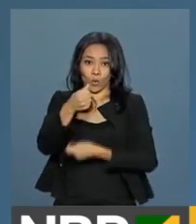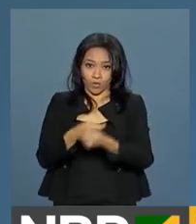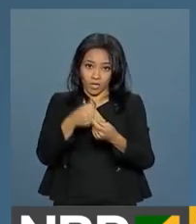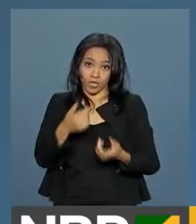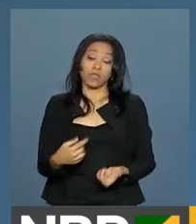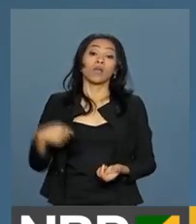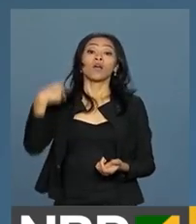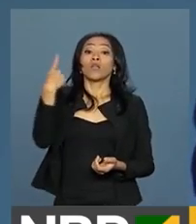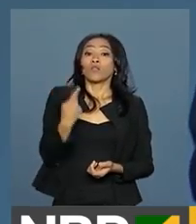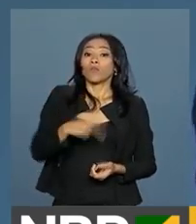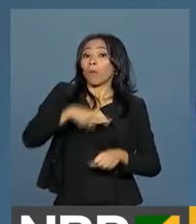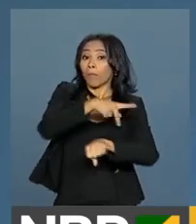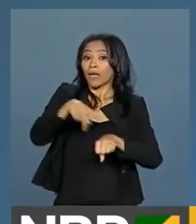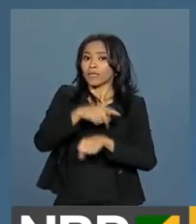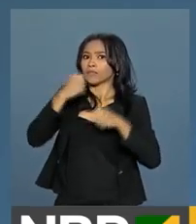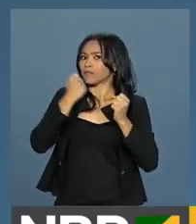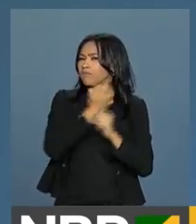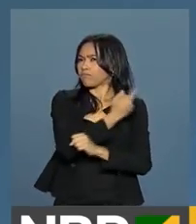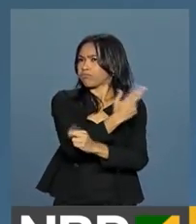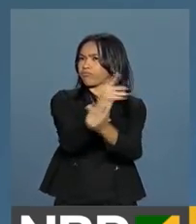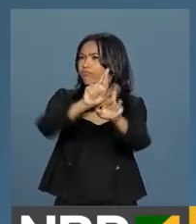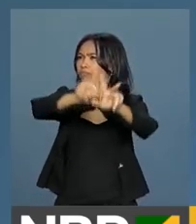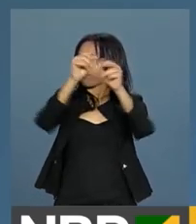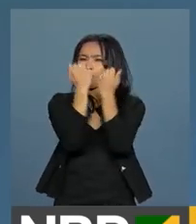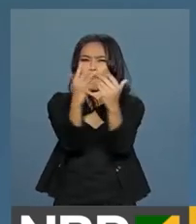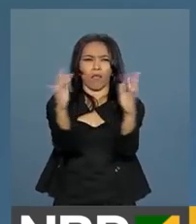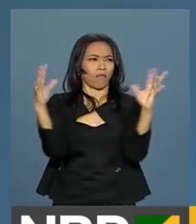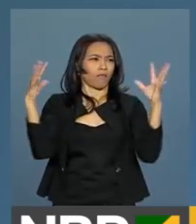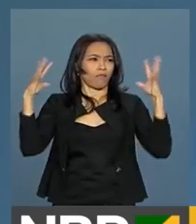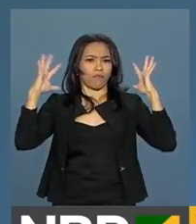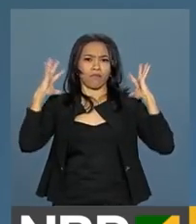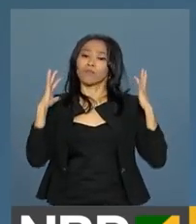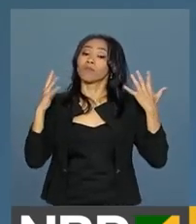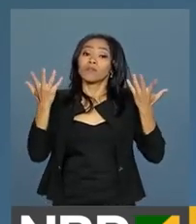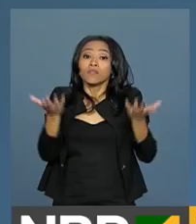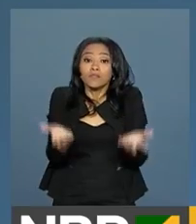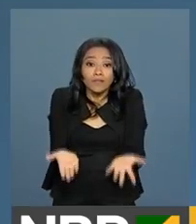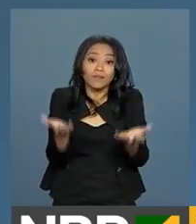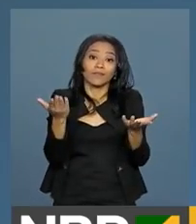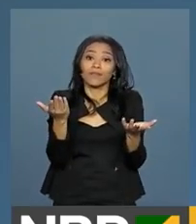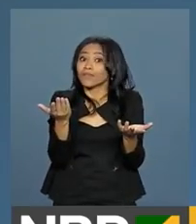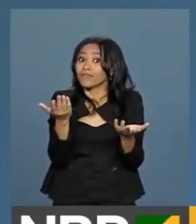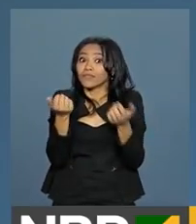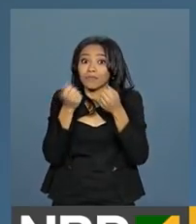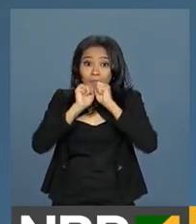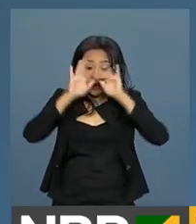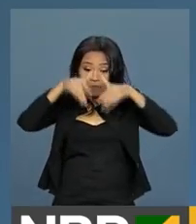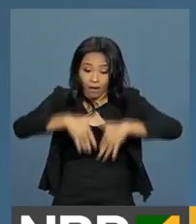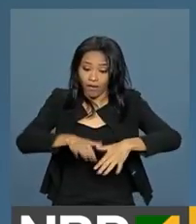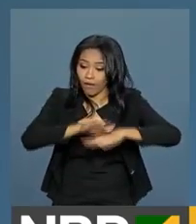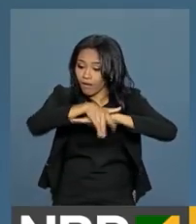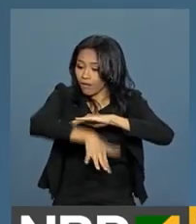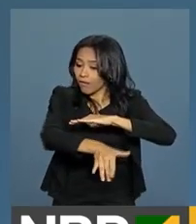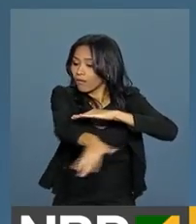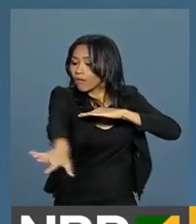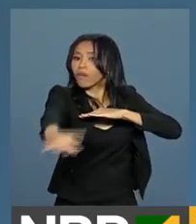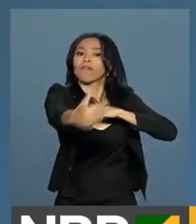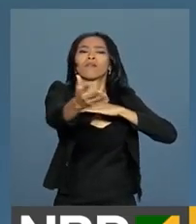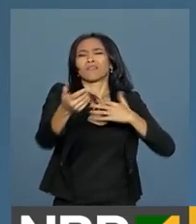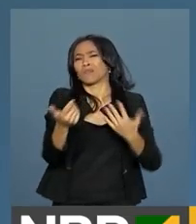país mais biodiversos são imensos os nossos recursos minerais nós temos